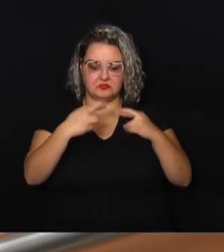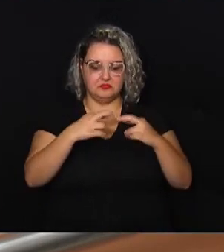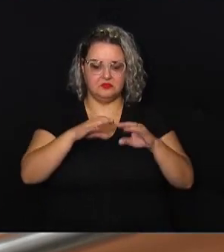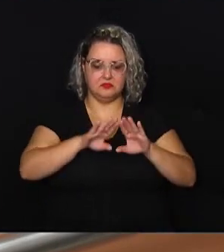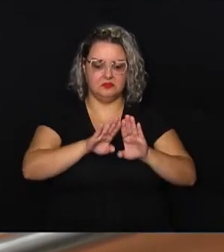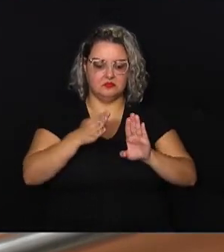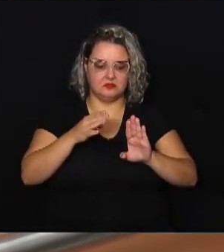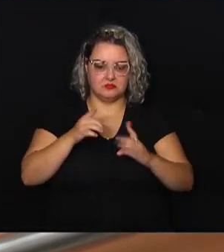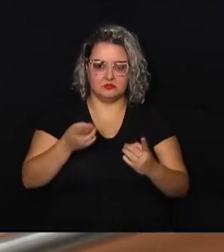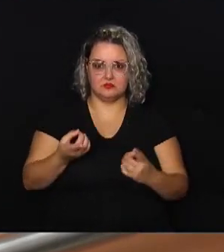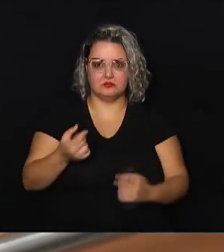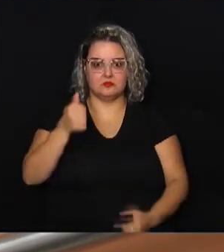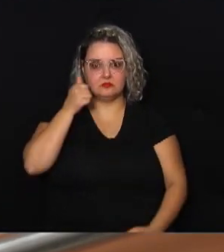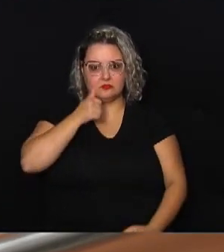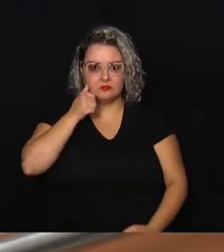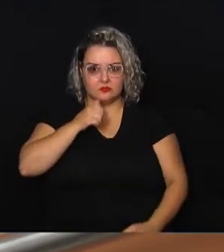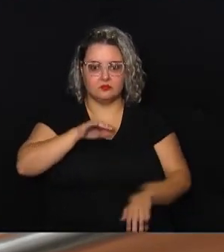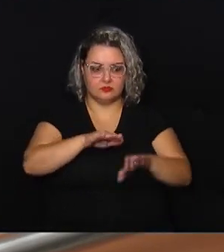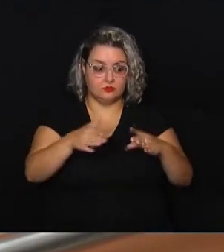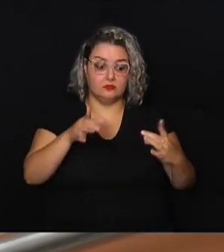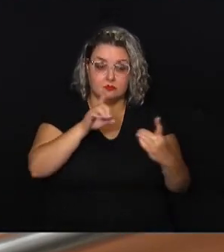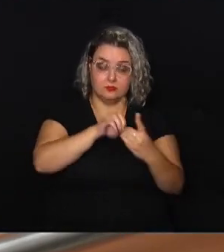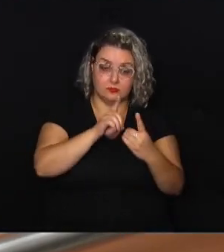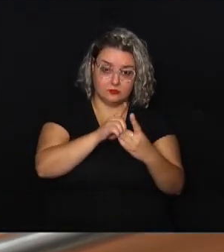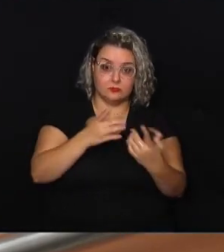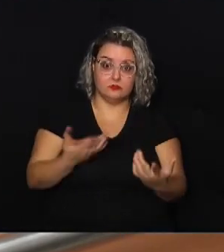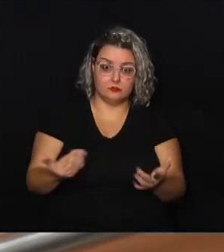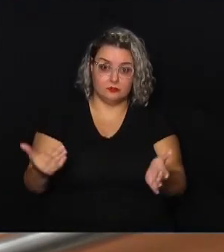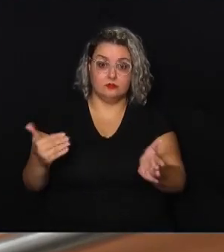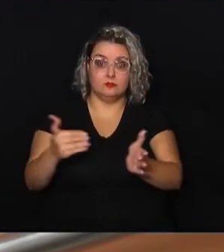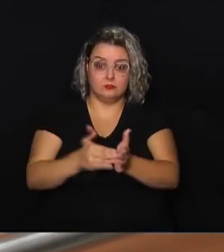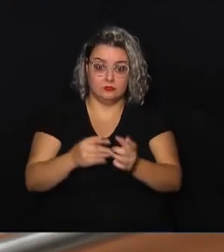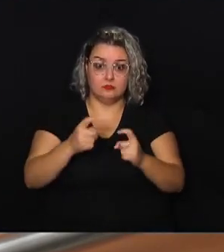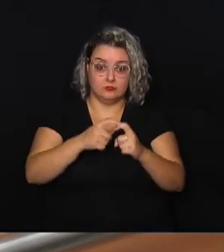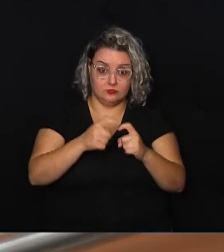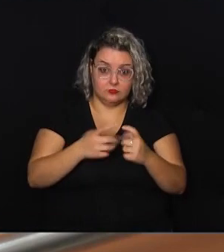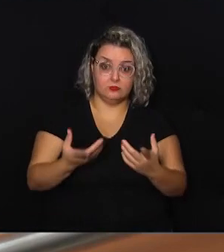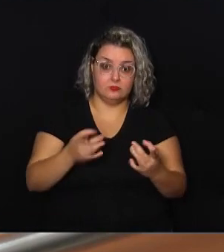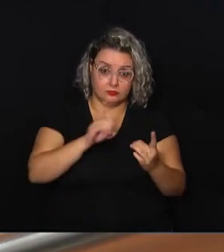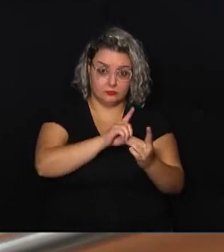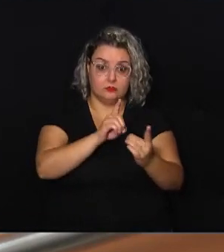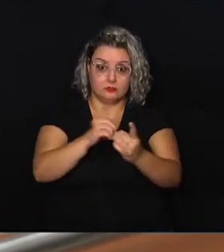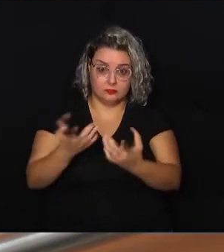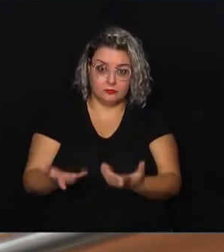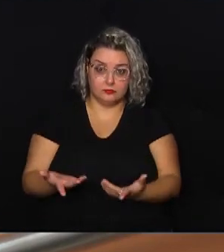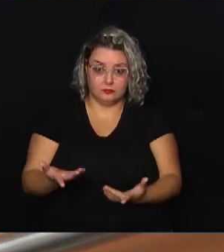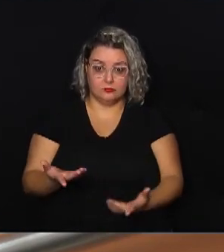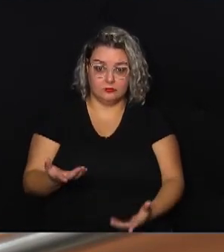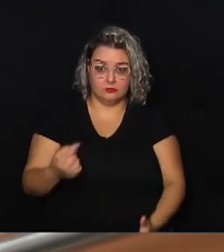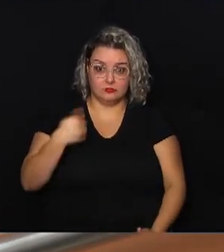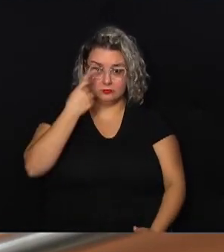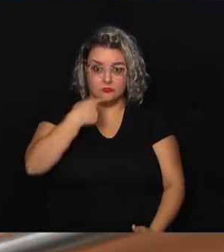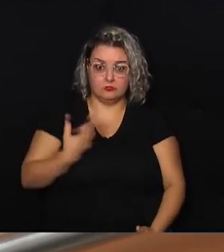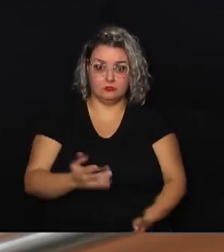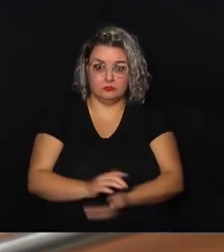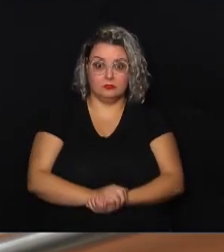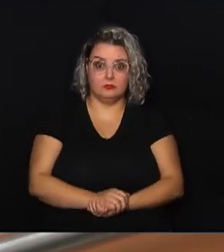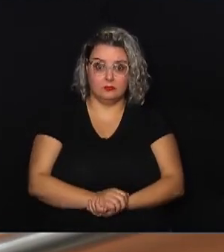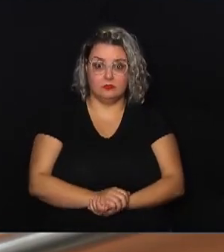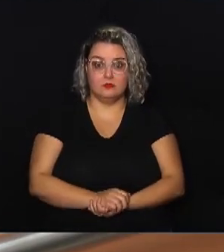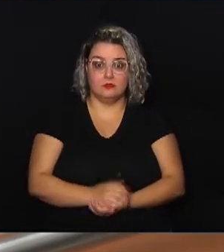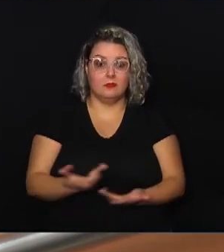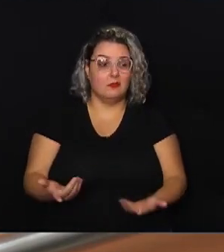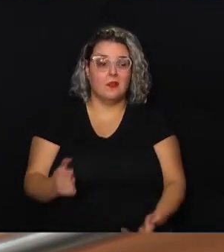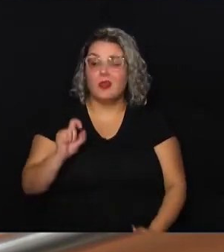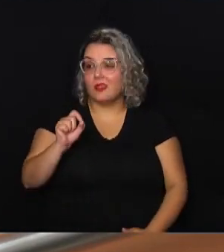portas, as meninas que ficam na mesa e até mesmo dos médicos que te atendem com uma cara de tipo, poxa, o que ele